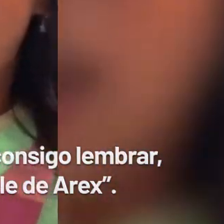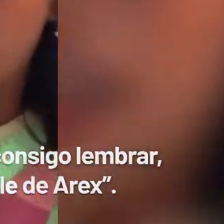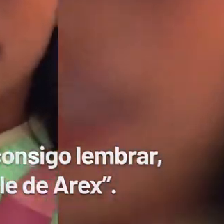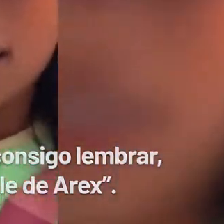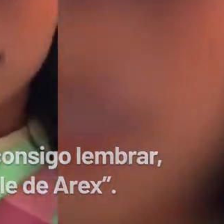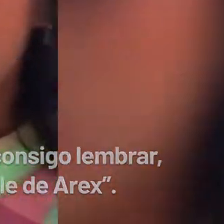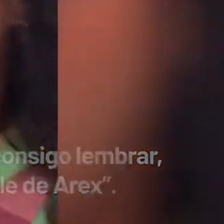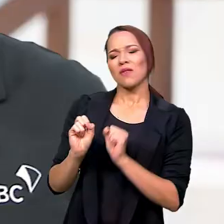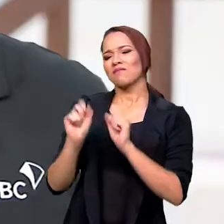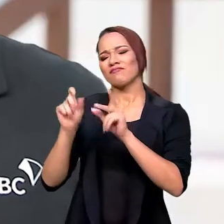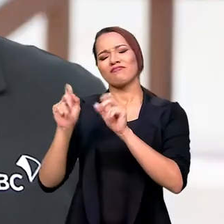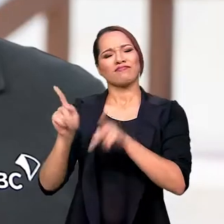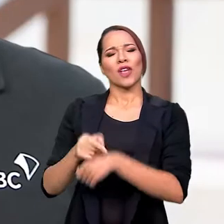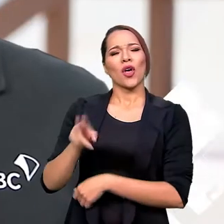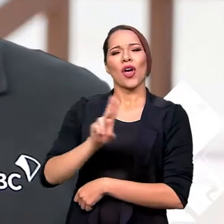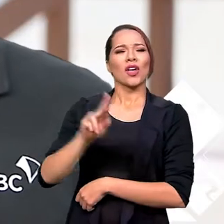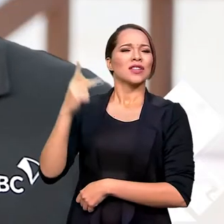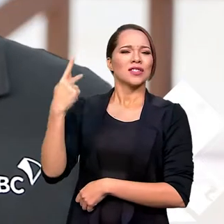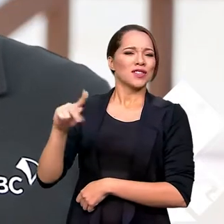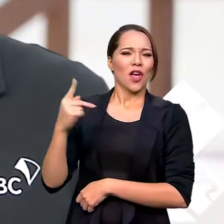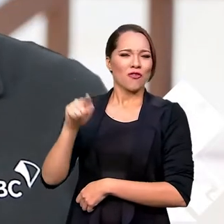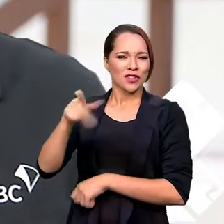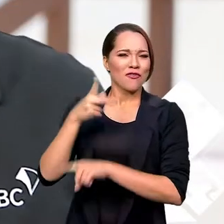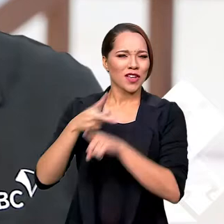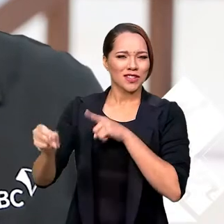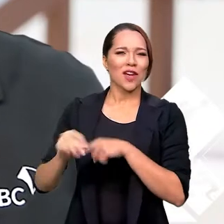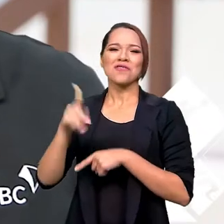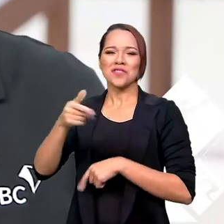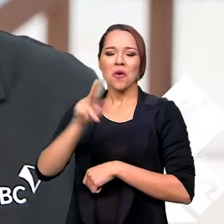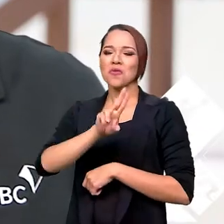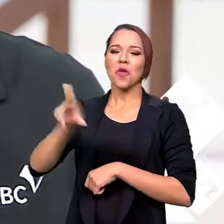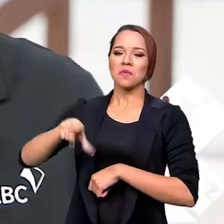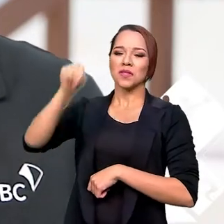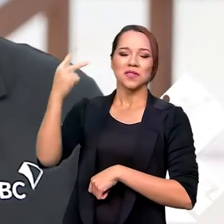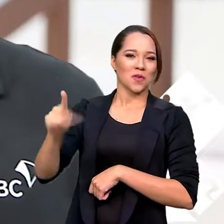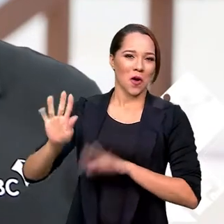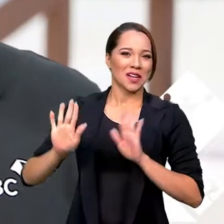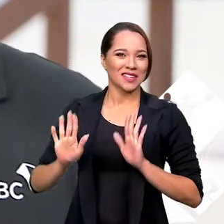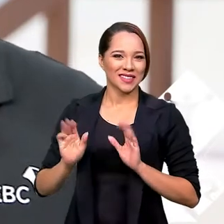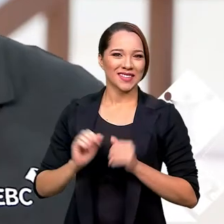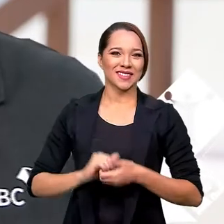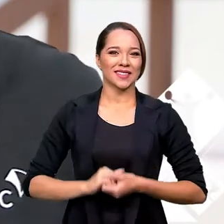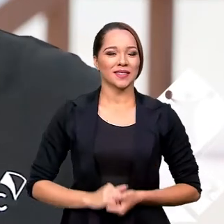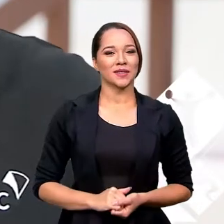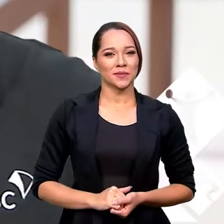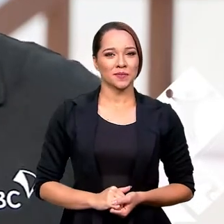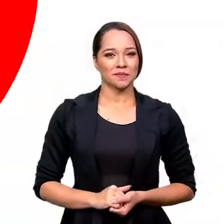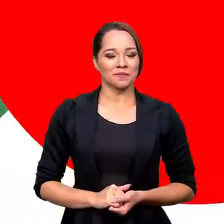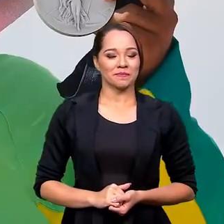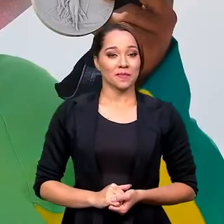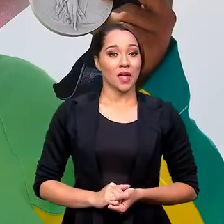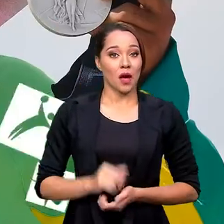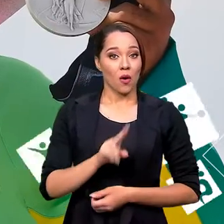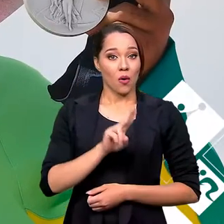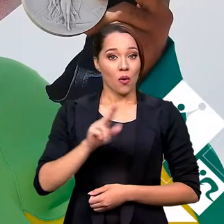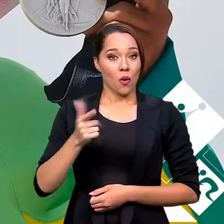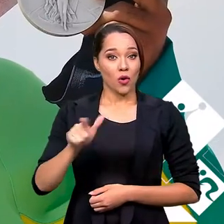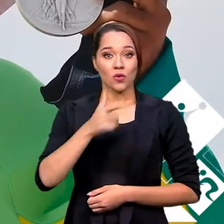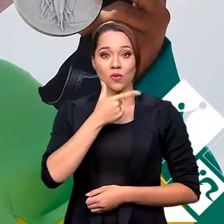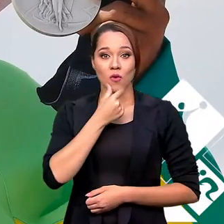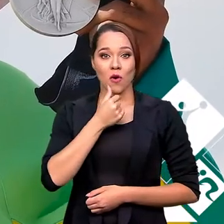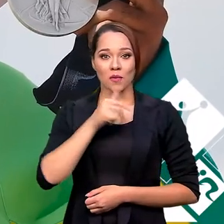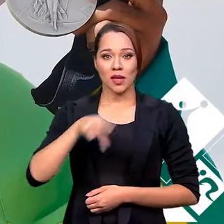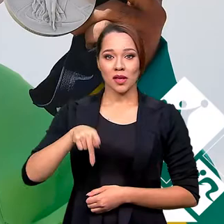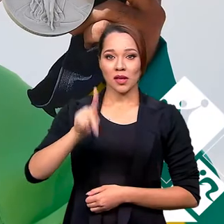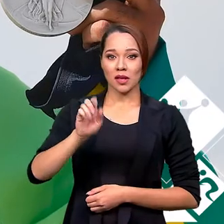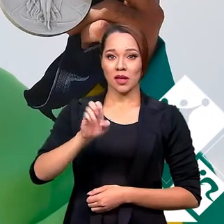dele de Arex. Tudo bem, Raíssa, o bichinho é seu, você que ganhou, então você coloca o nome que você quiser nele. O Kelvin